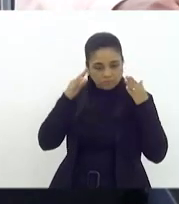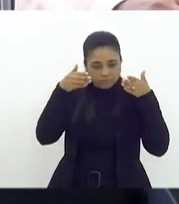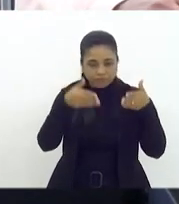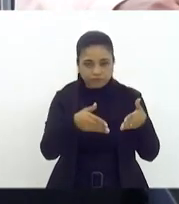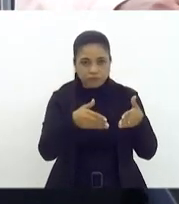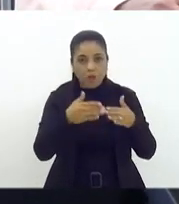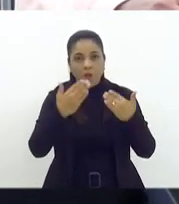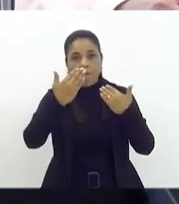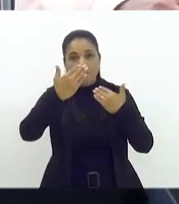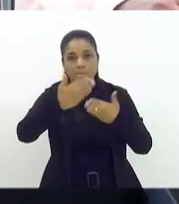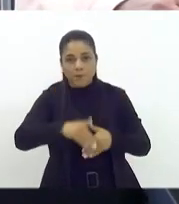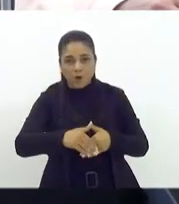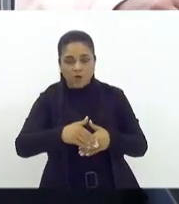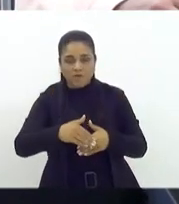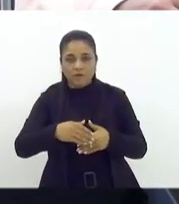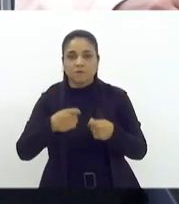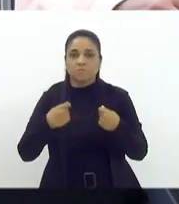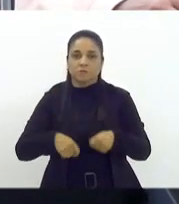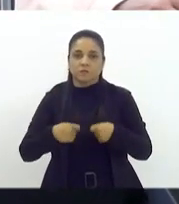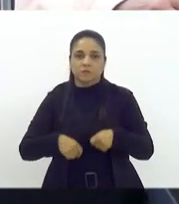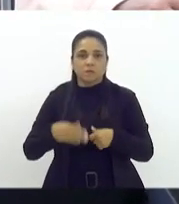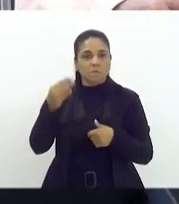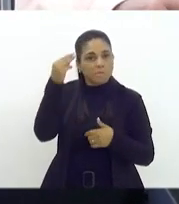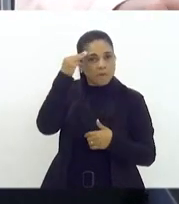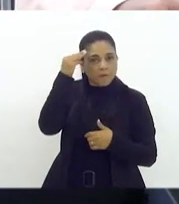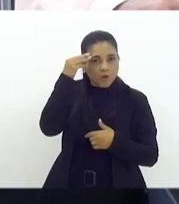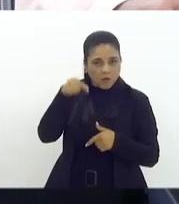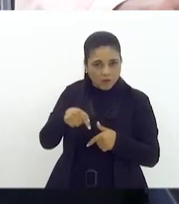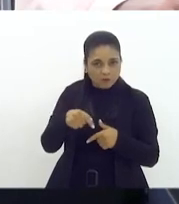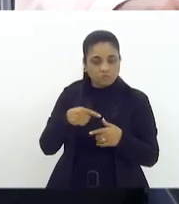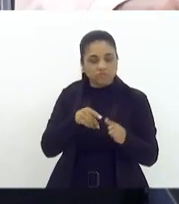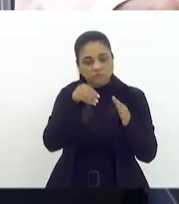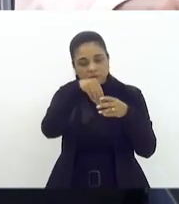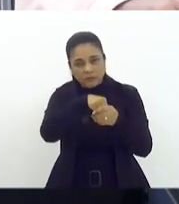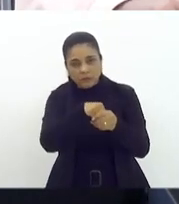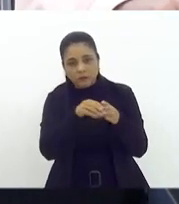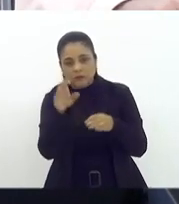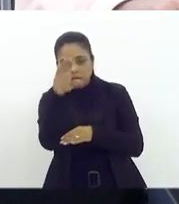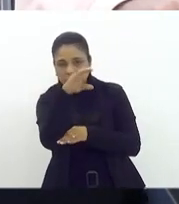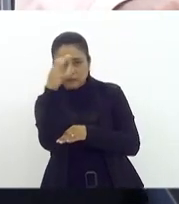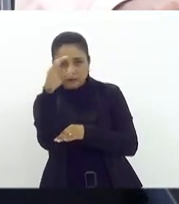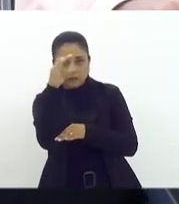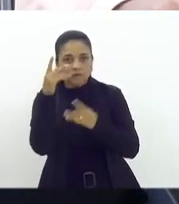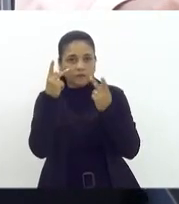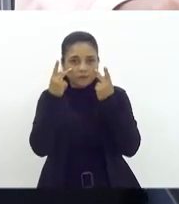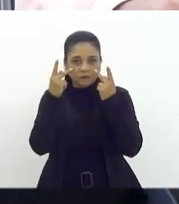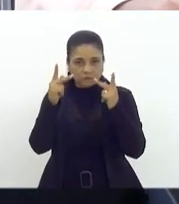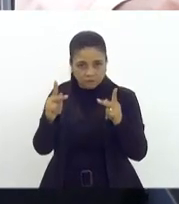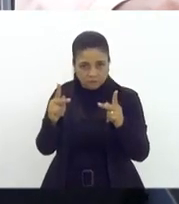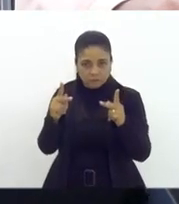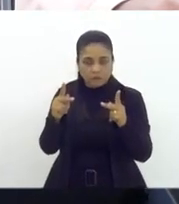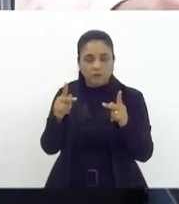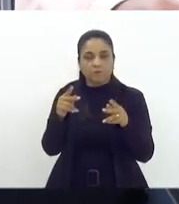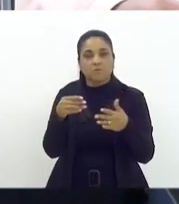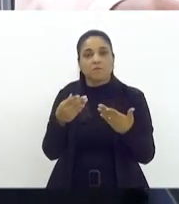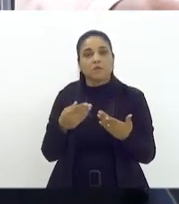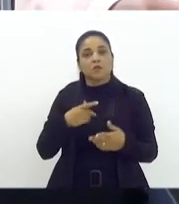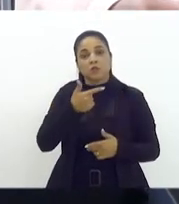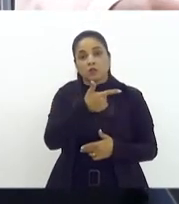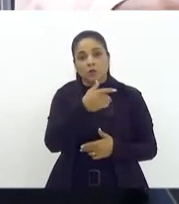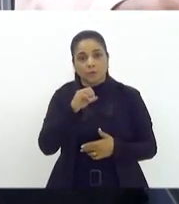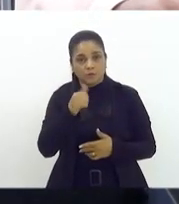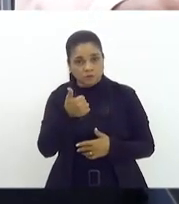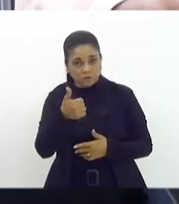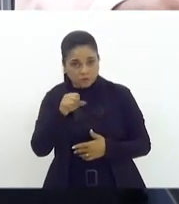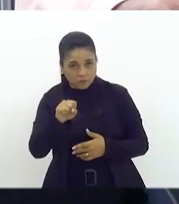dependentes de memória dentro da abordagem científica da psicologia do testemunho desde 2018 é